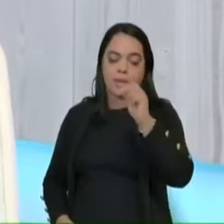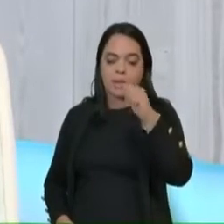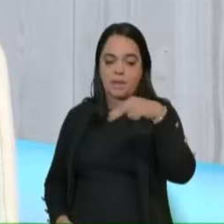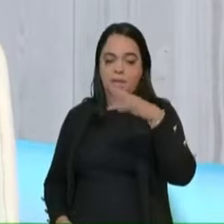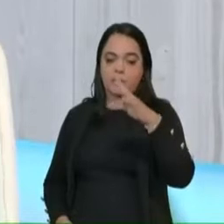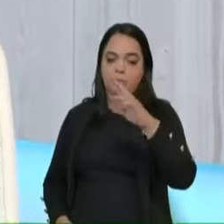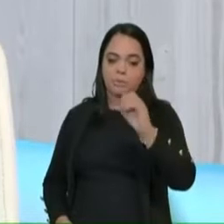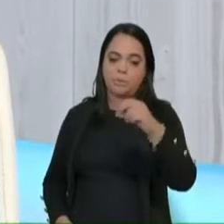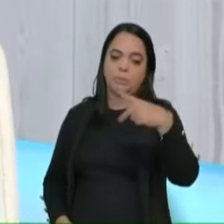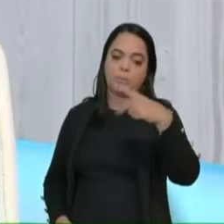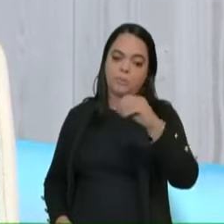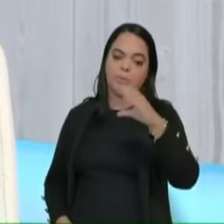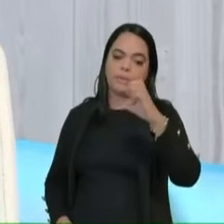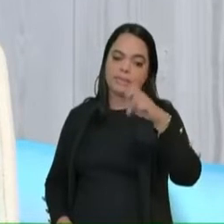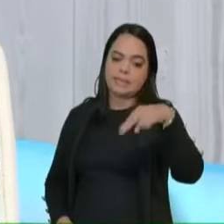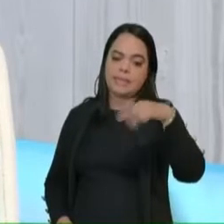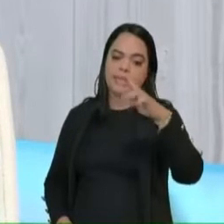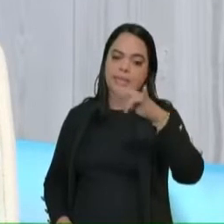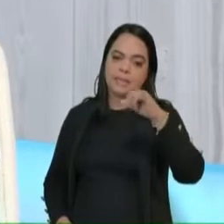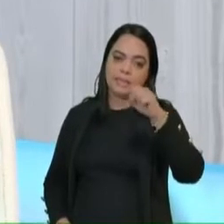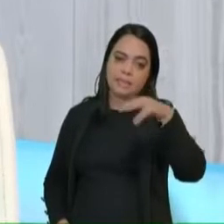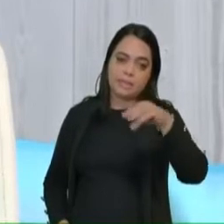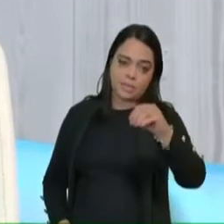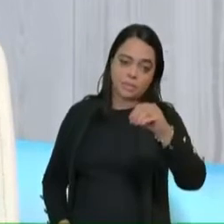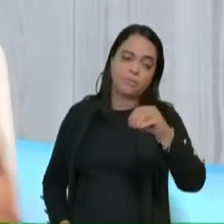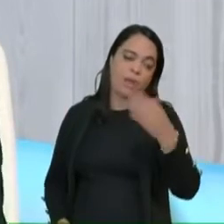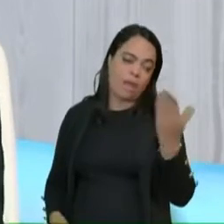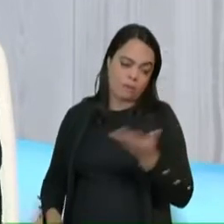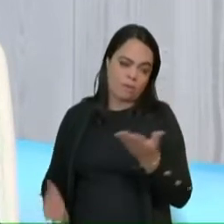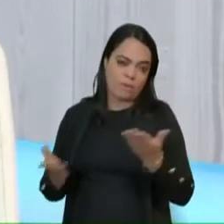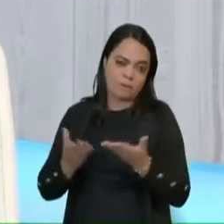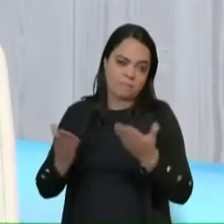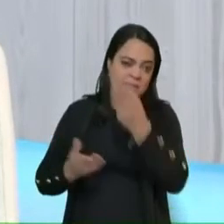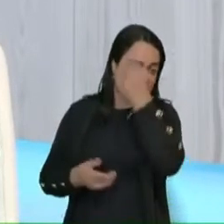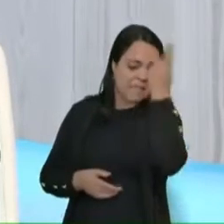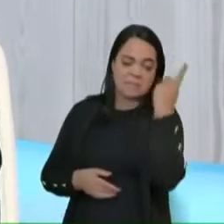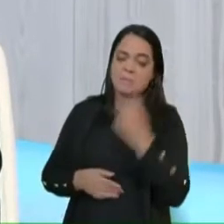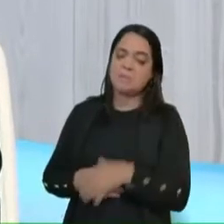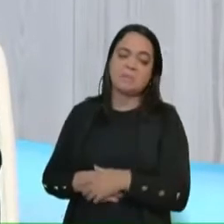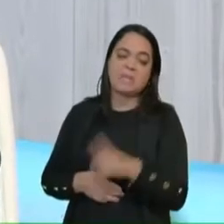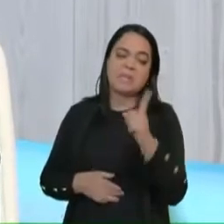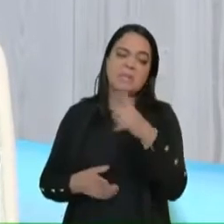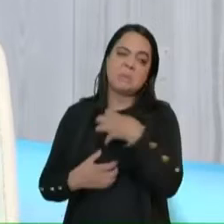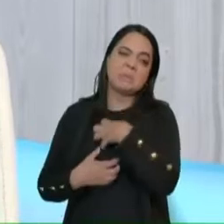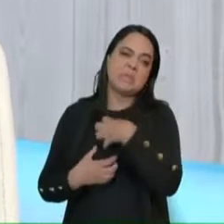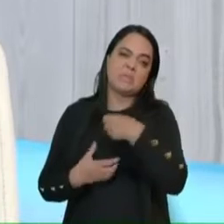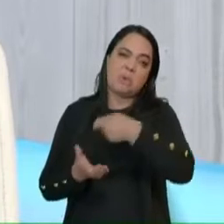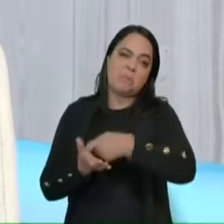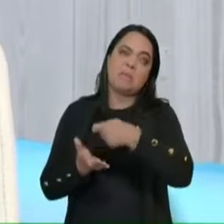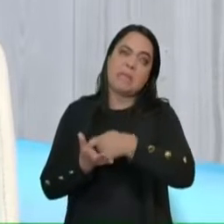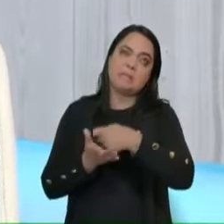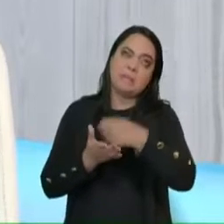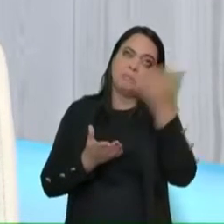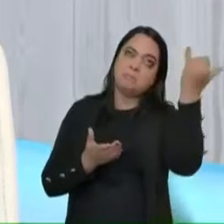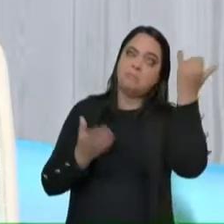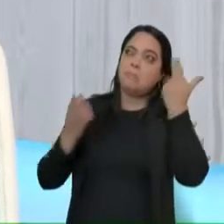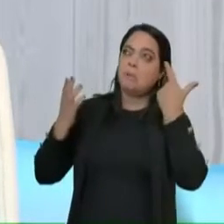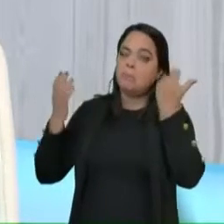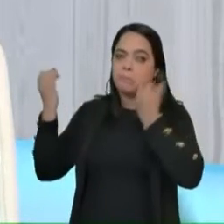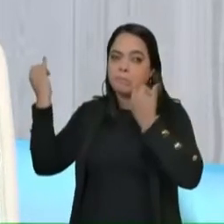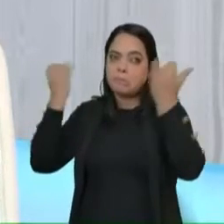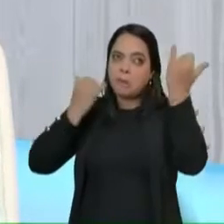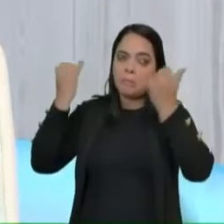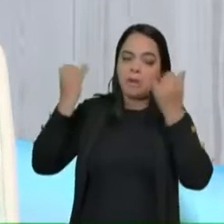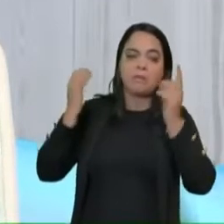não não não se sentem mais na obrigação de ter que ouvir este Ou aquele mas ouvir a a própria consciência